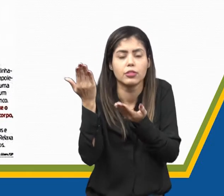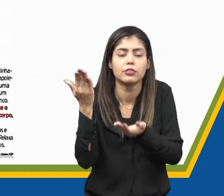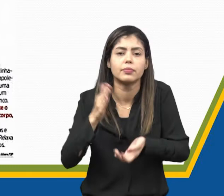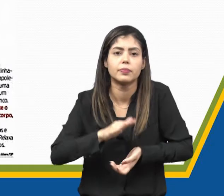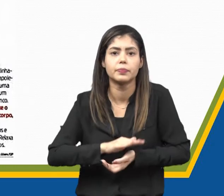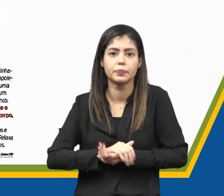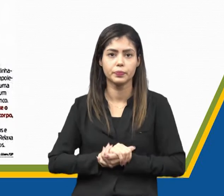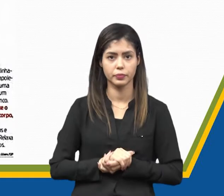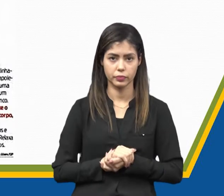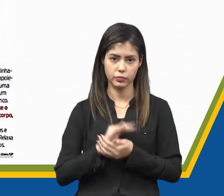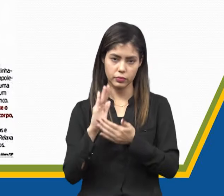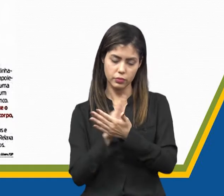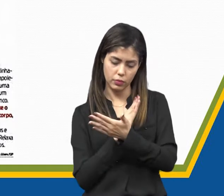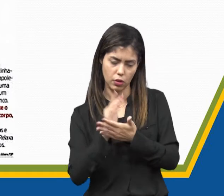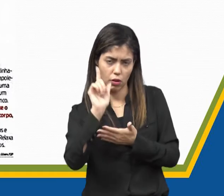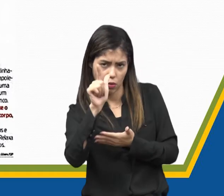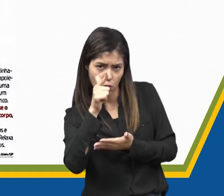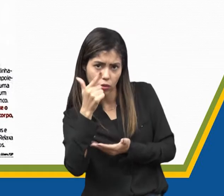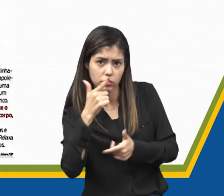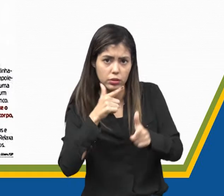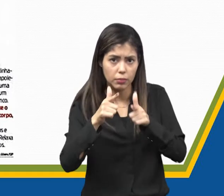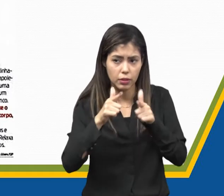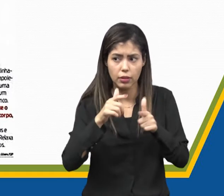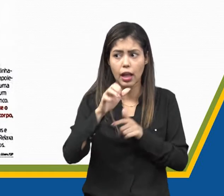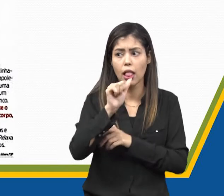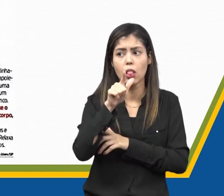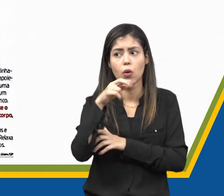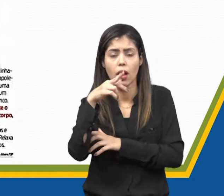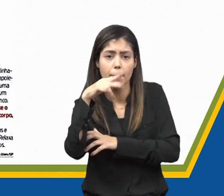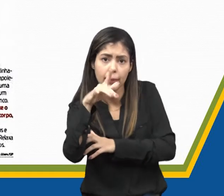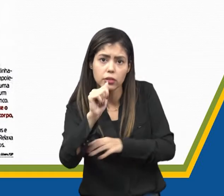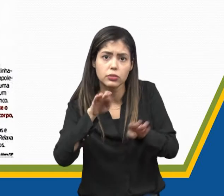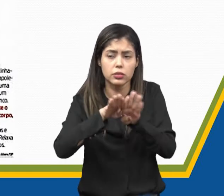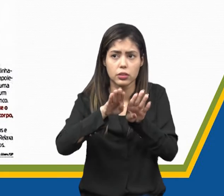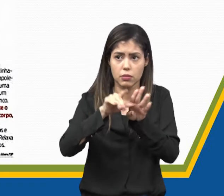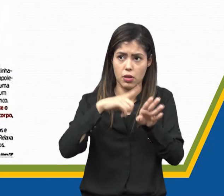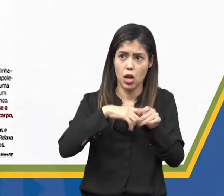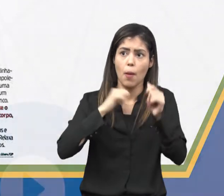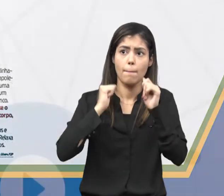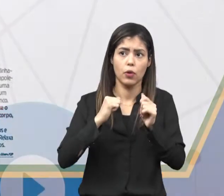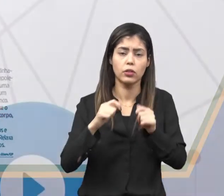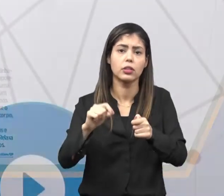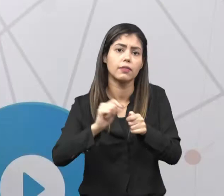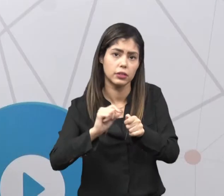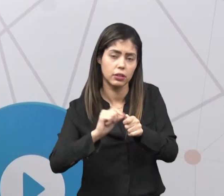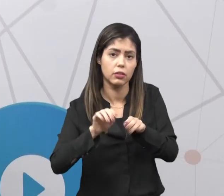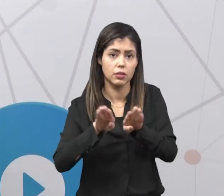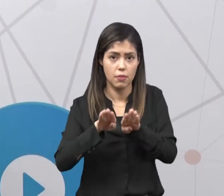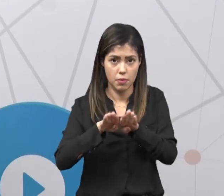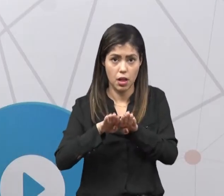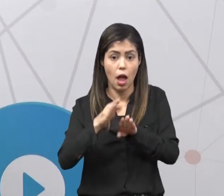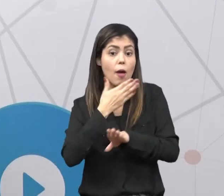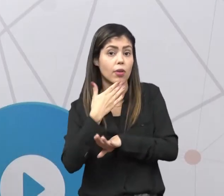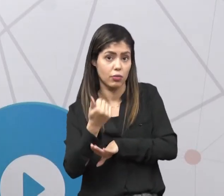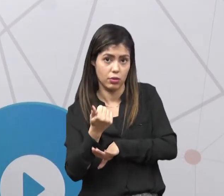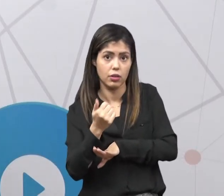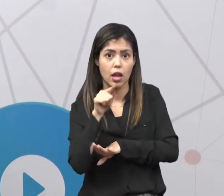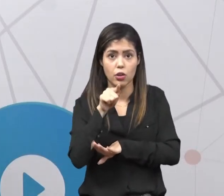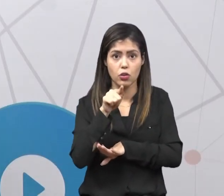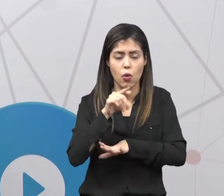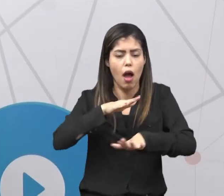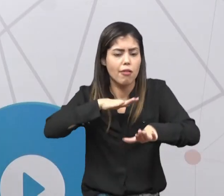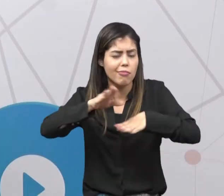mostram outros tipos de trabalho, de alongamentos, né, de exercícios que você pode estar fazendo e que pode estar melhorando a